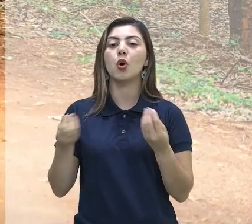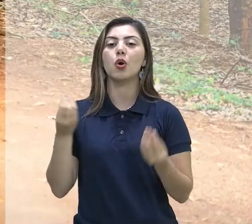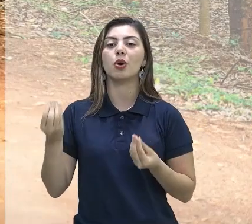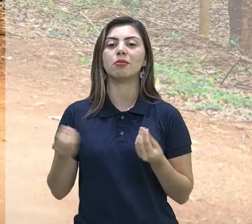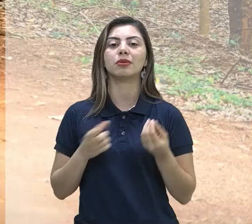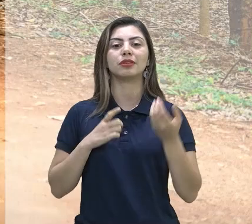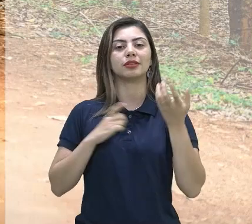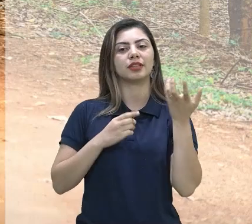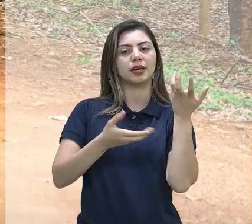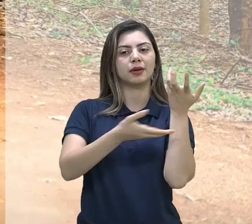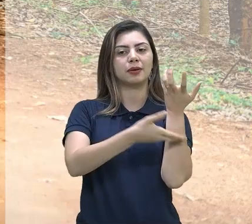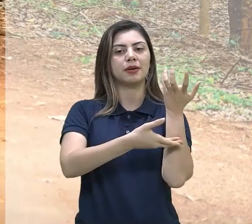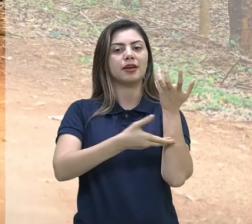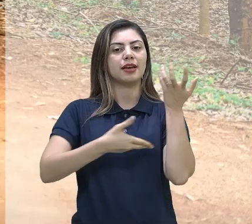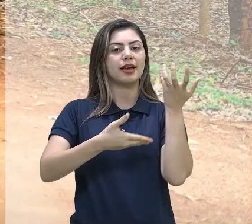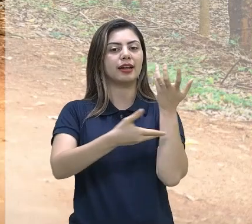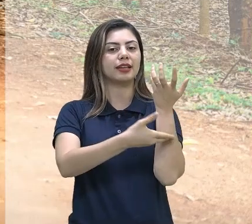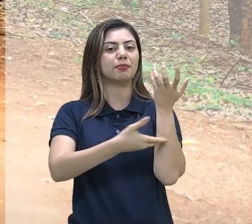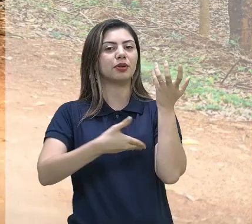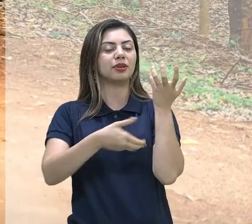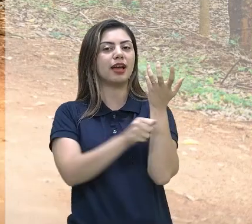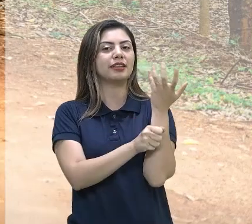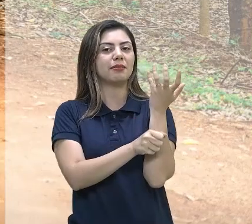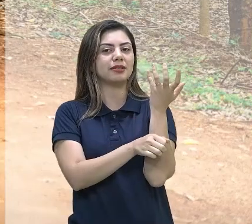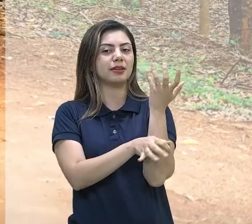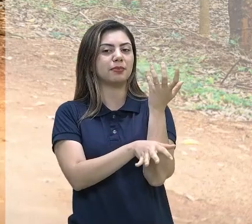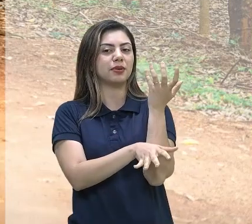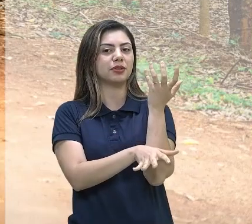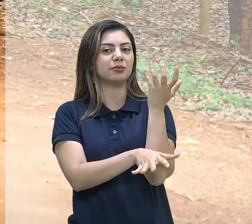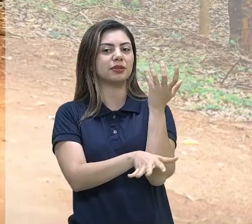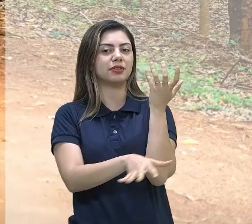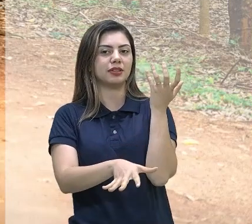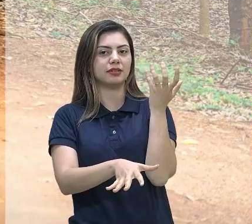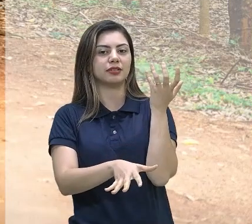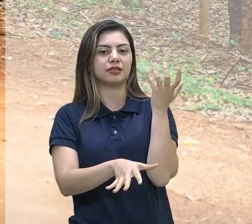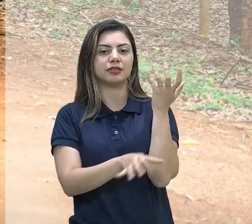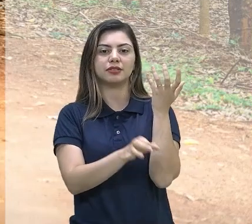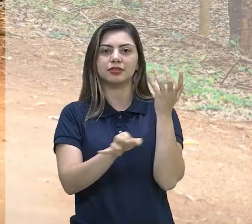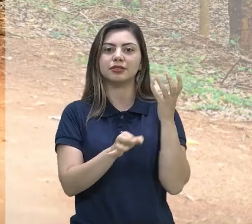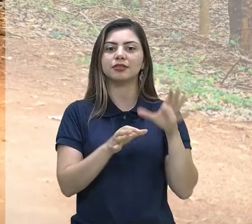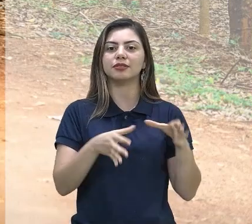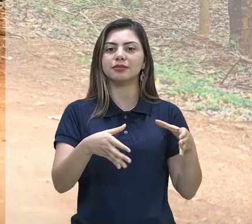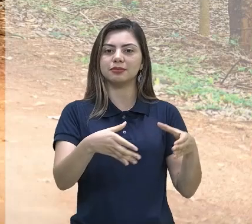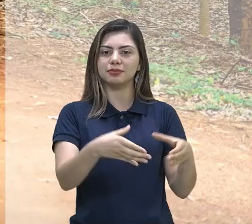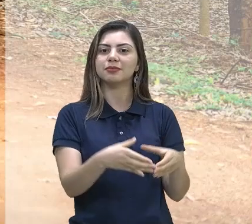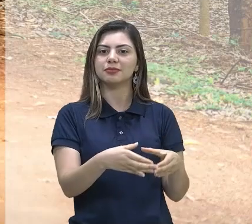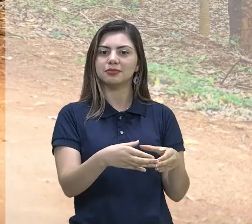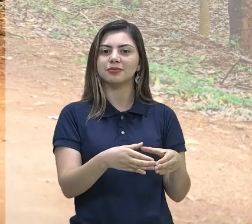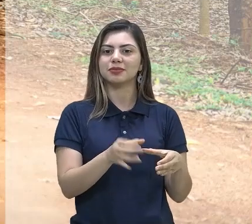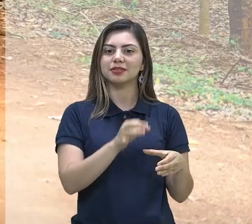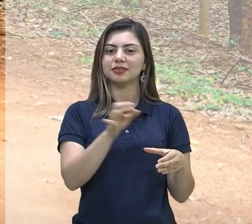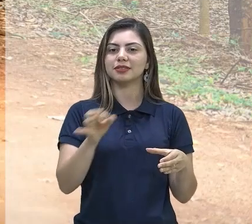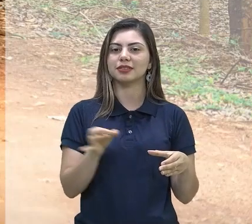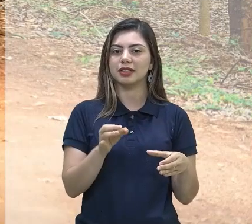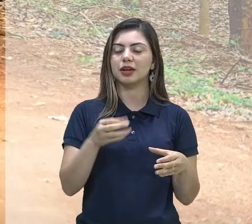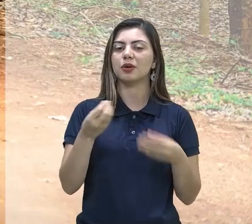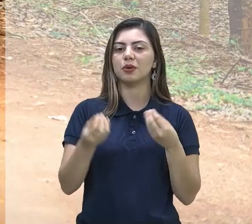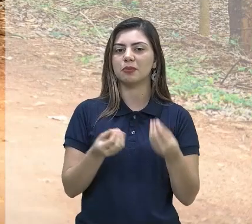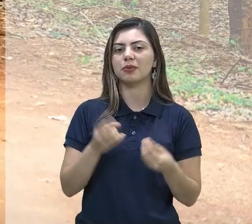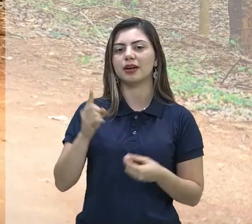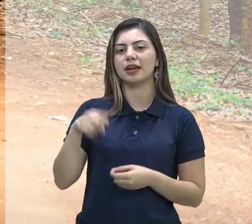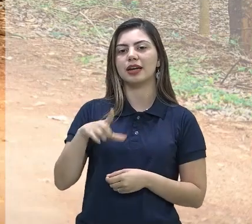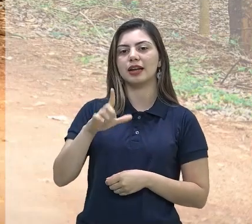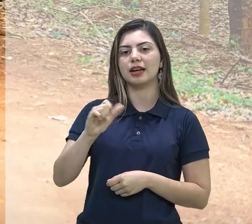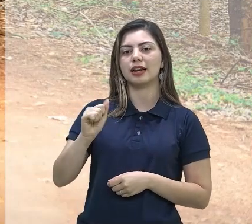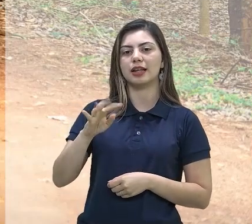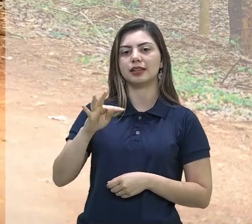esse líquido, que ele é branco e tem um aspecto leitoso, que é conhecido como látex.